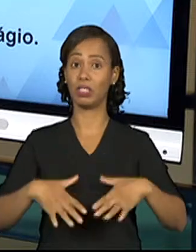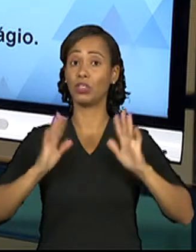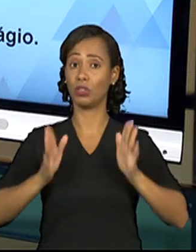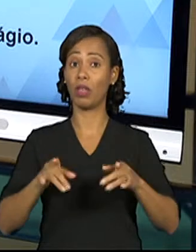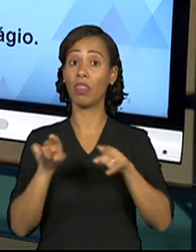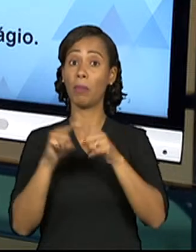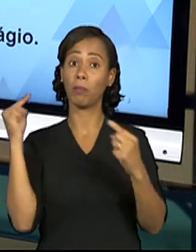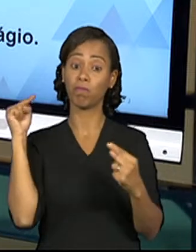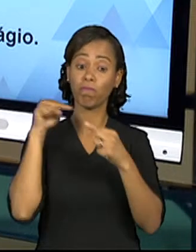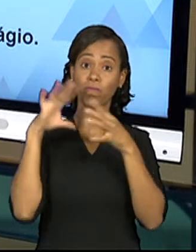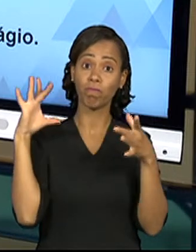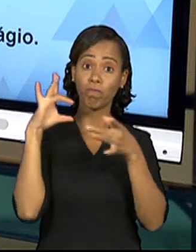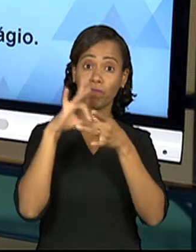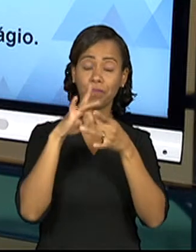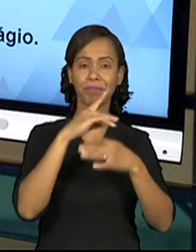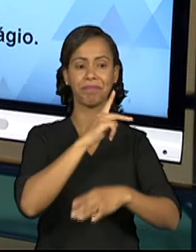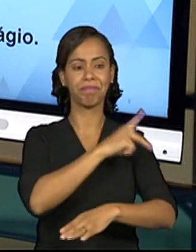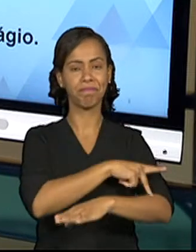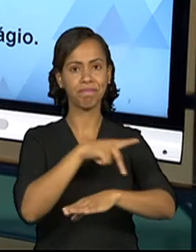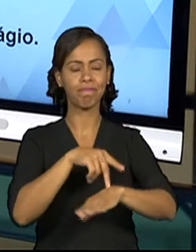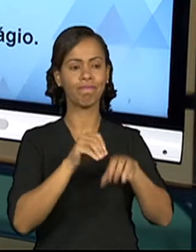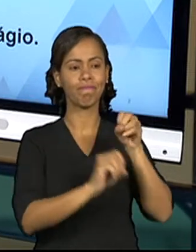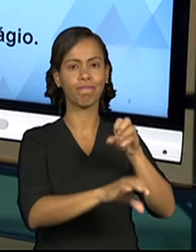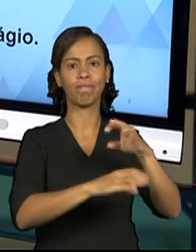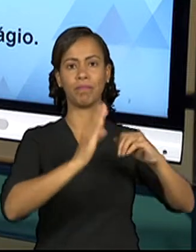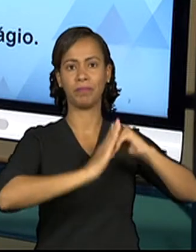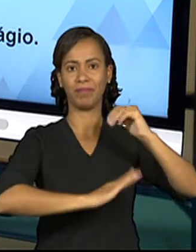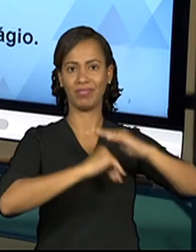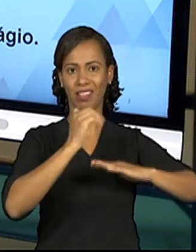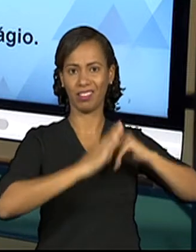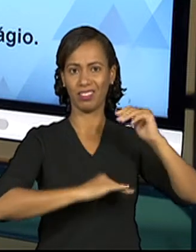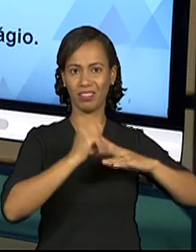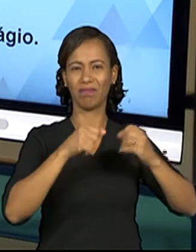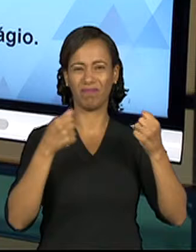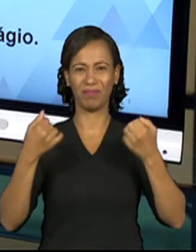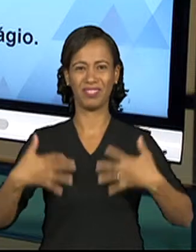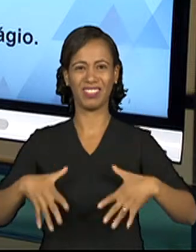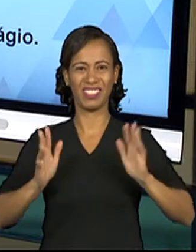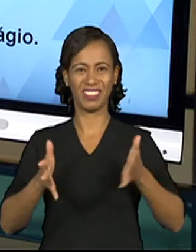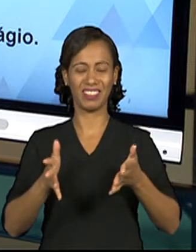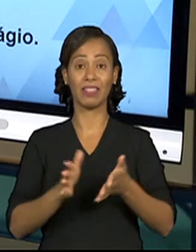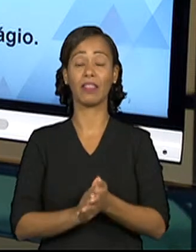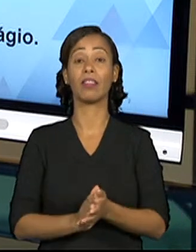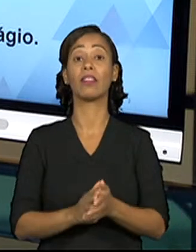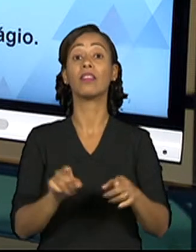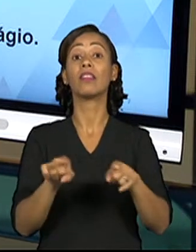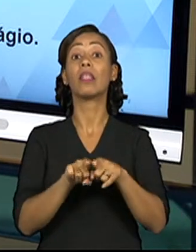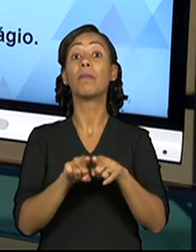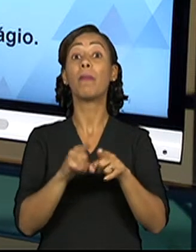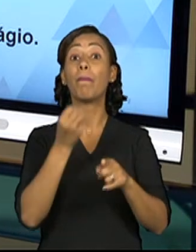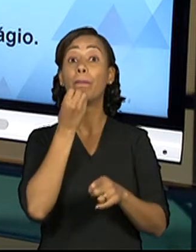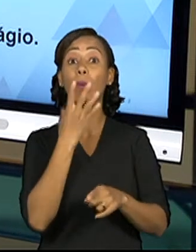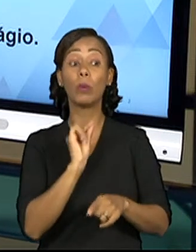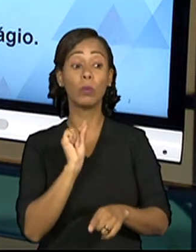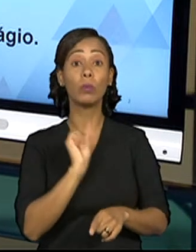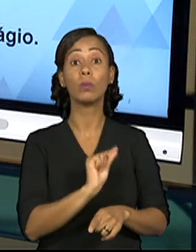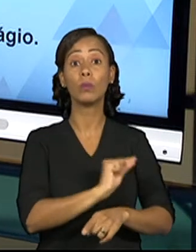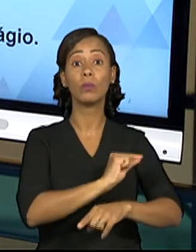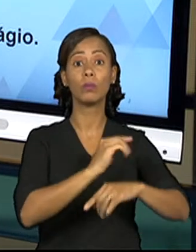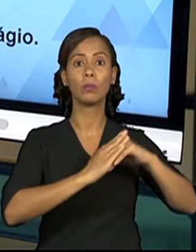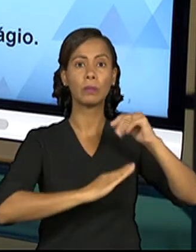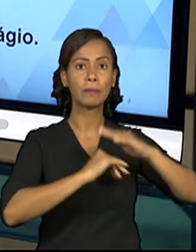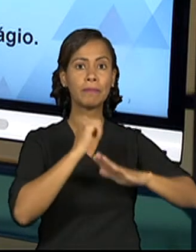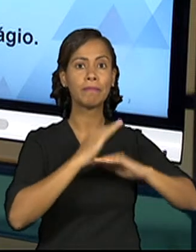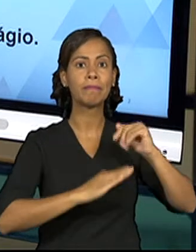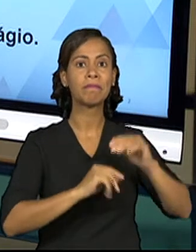prática pedagógica do professor. Essa prática pedagógica, ela se inicia numa